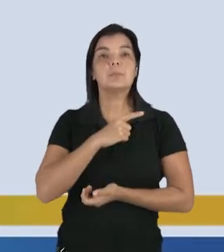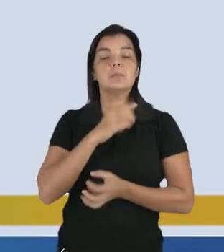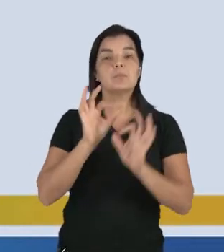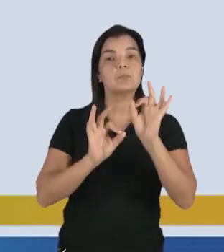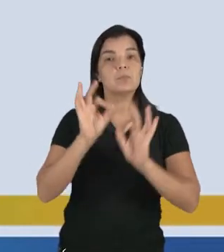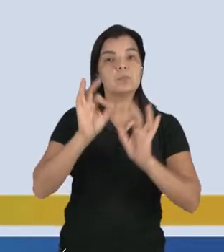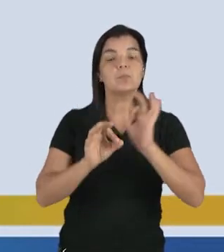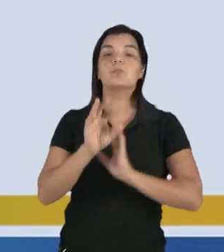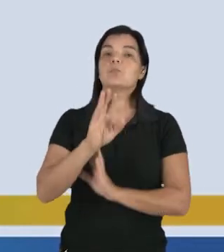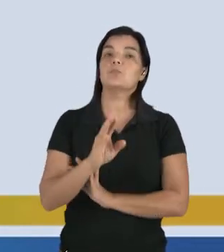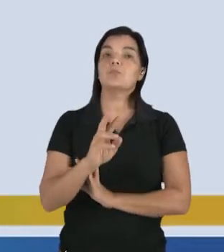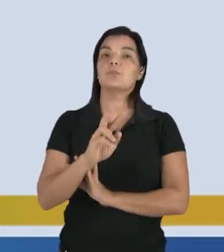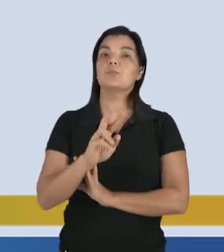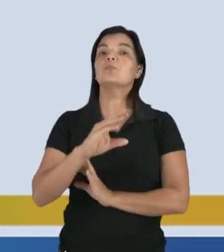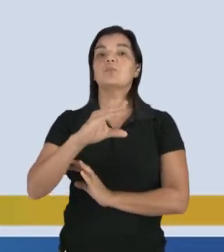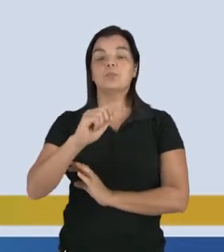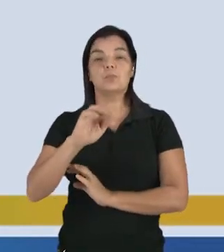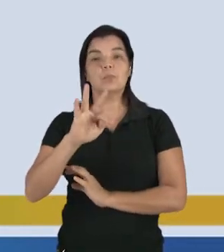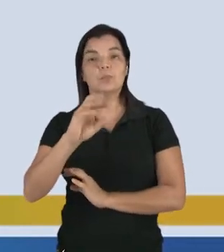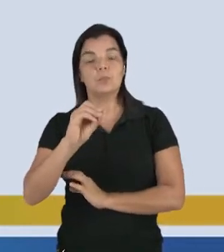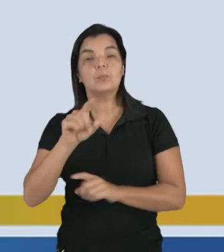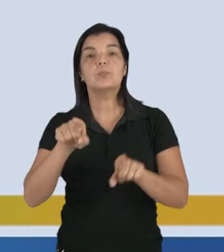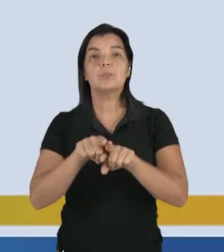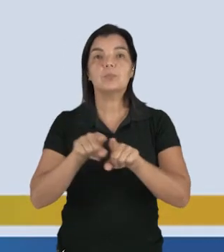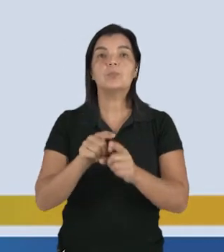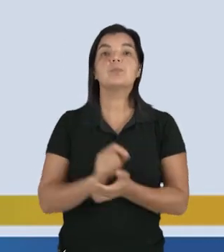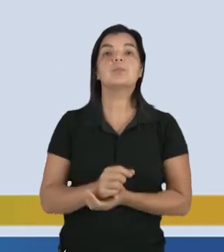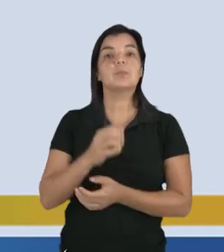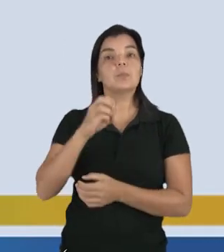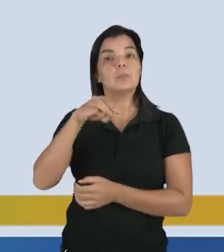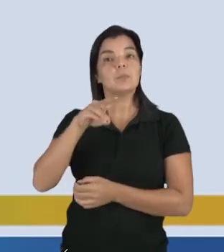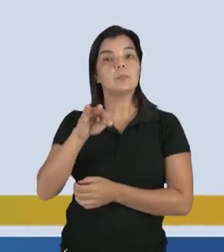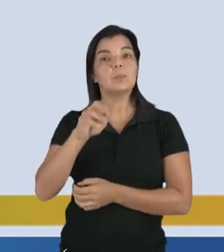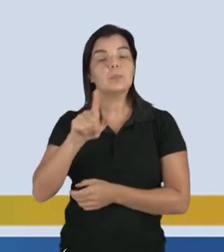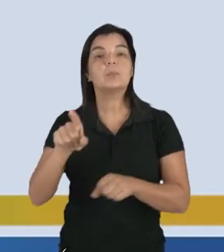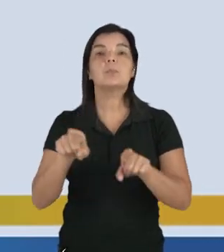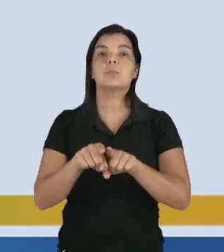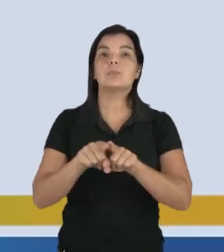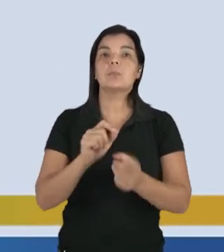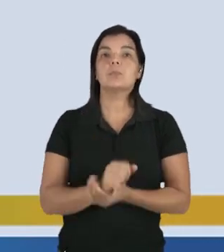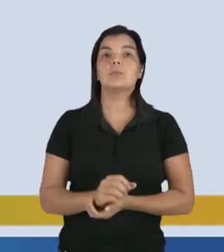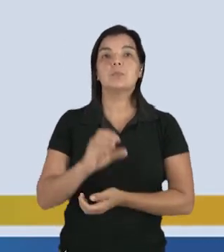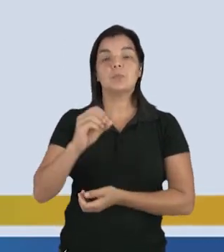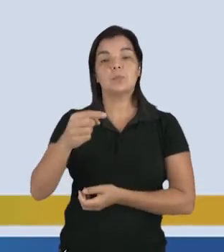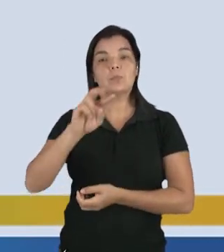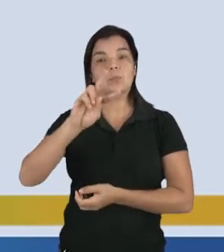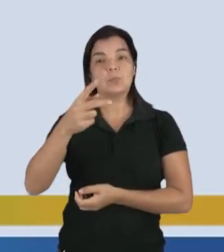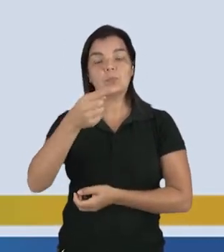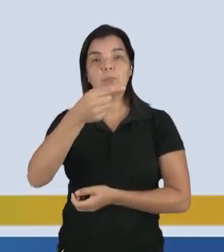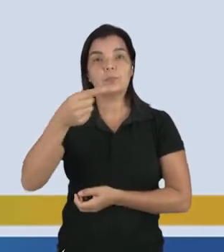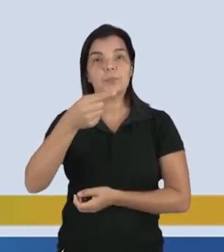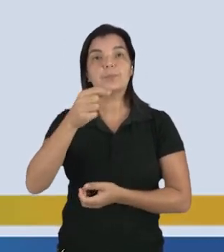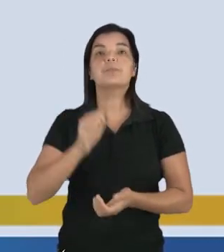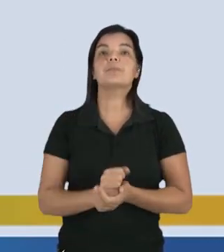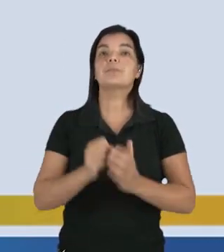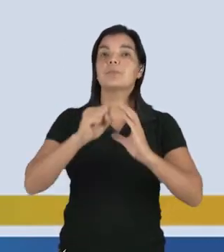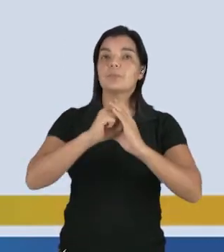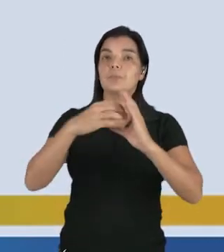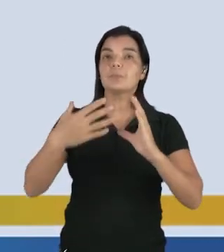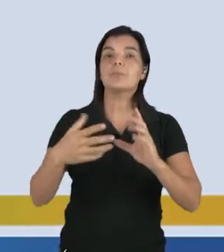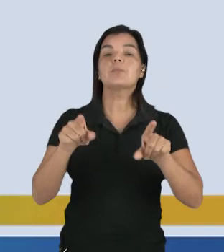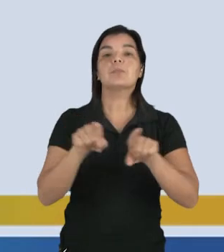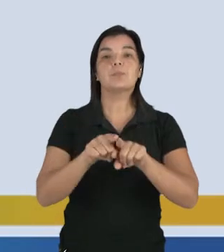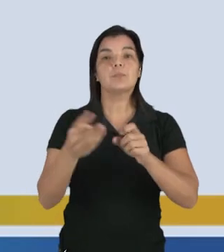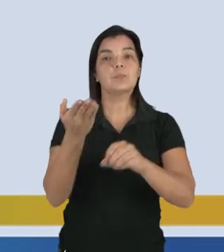tem a formação aqui do cátion, correspondente ao metal, e a hidroxila, que é o ânion que vai